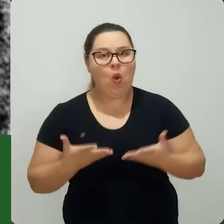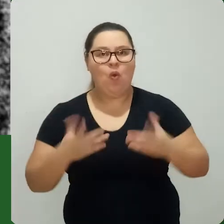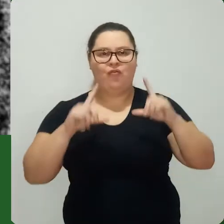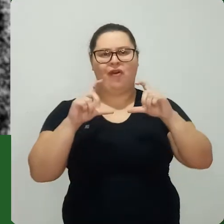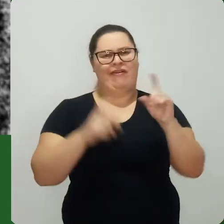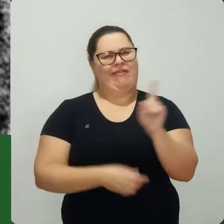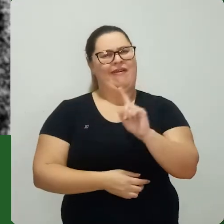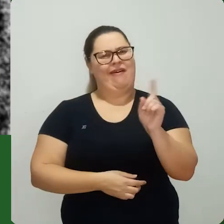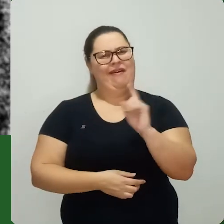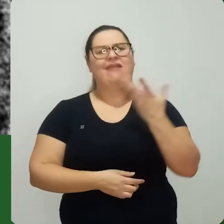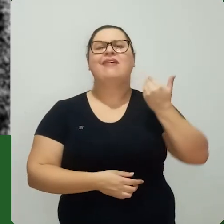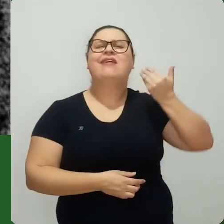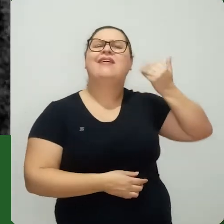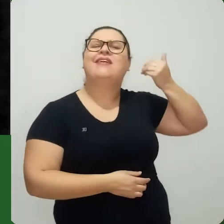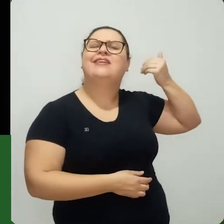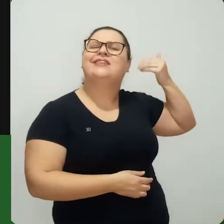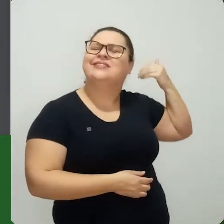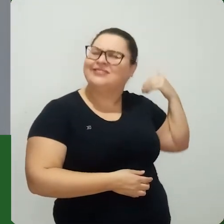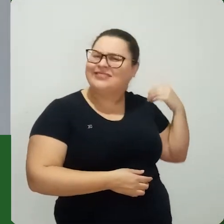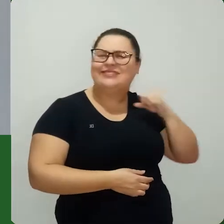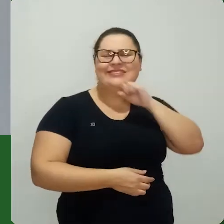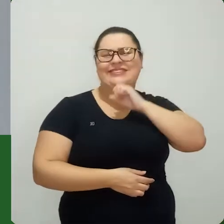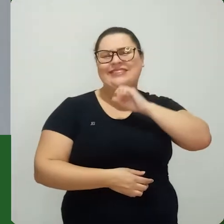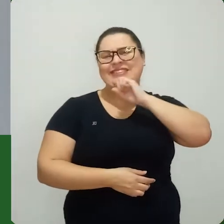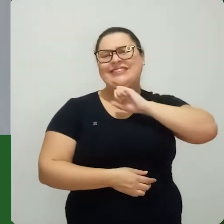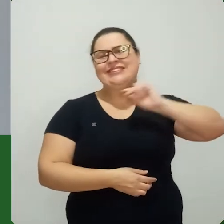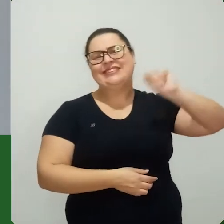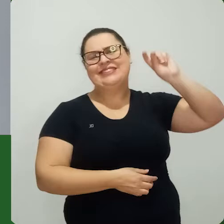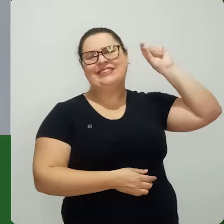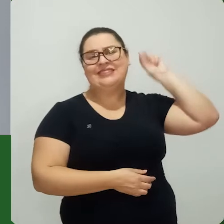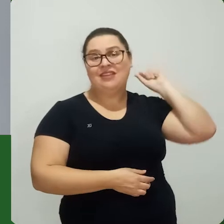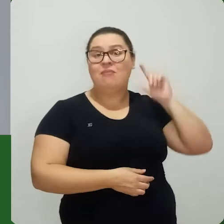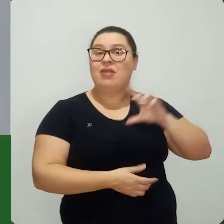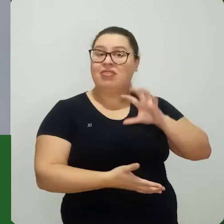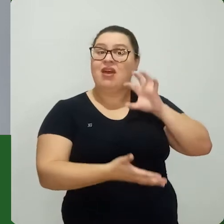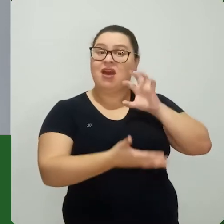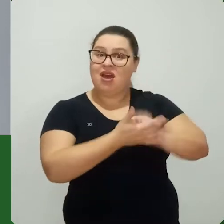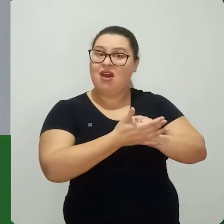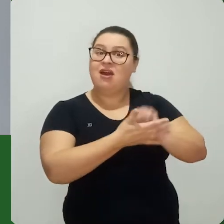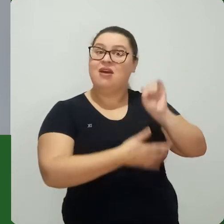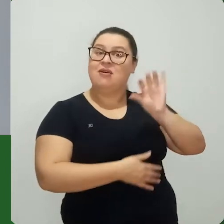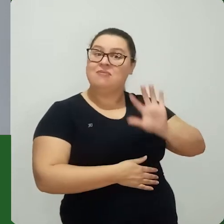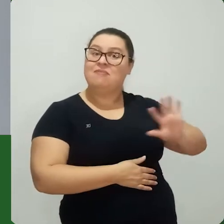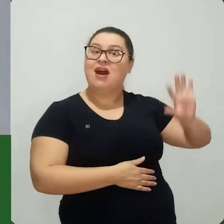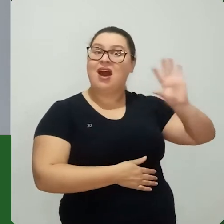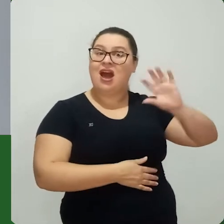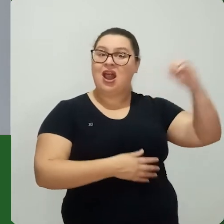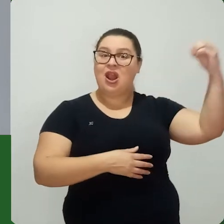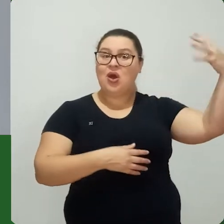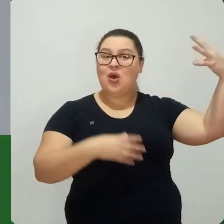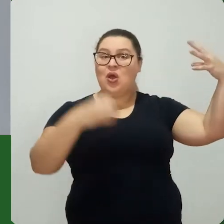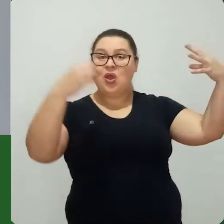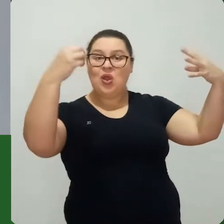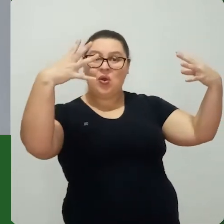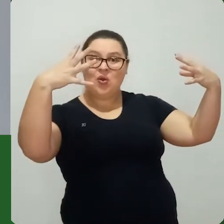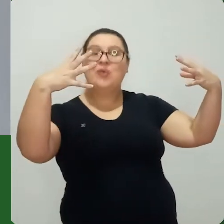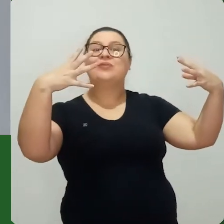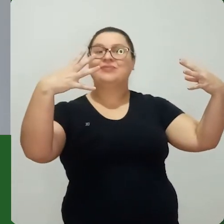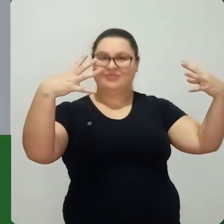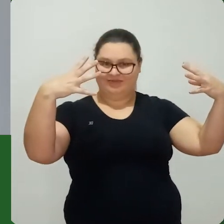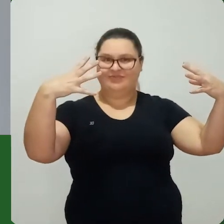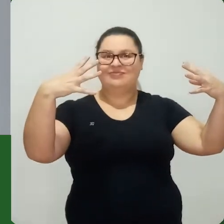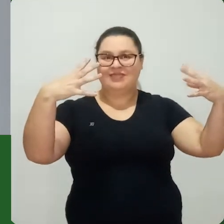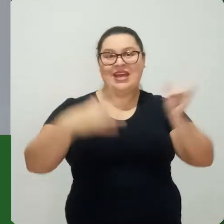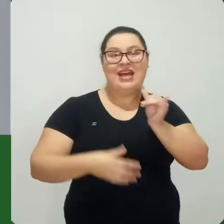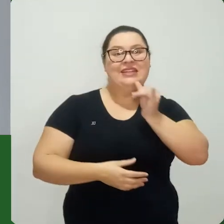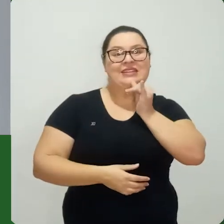ser um registro de uma imagem, né, através da luz. Então, se a gente for pegar pela etimologia da palavra, né, fotografia, então registrar com a luz, acaba